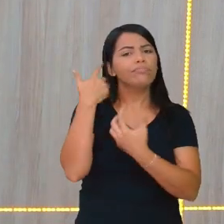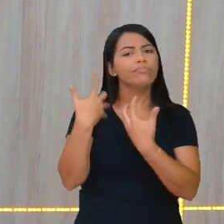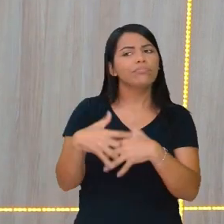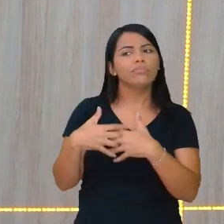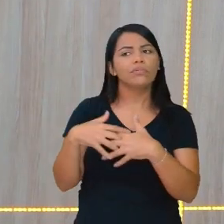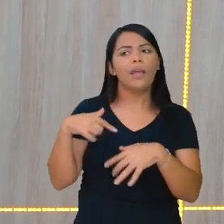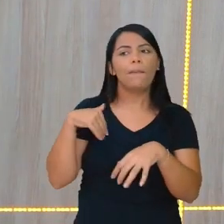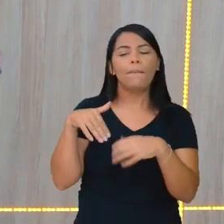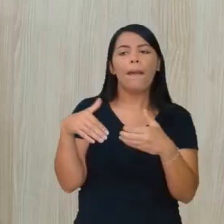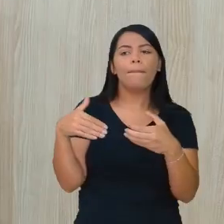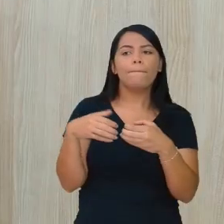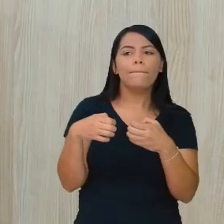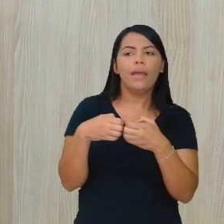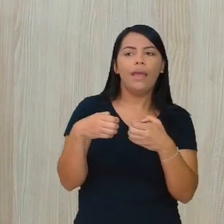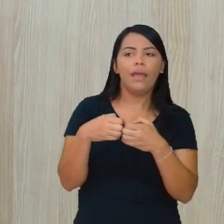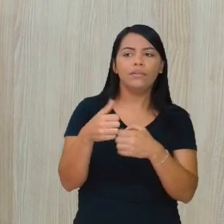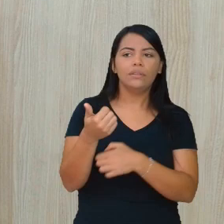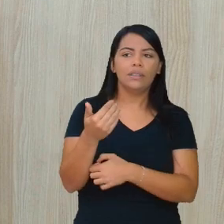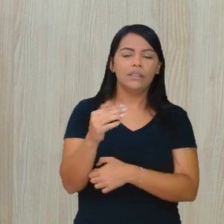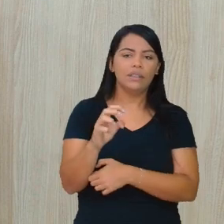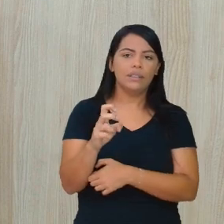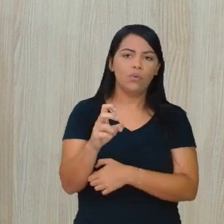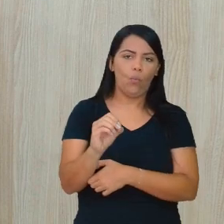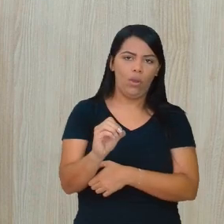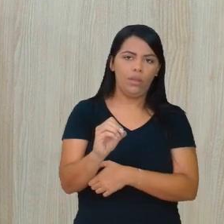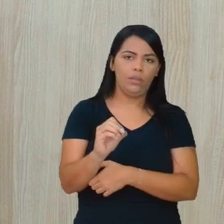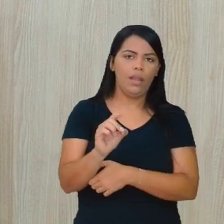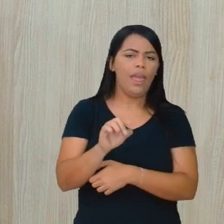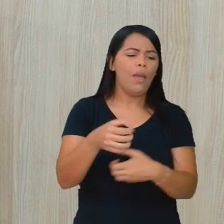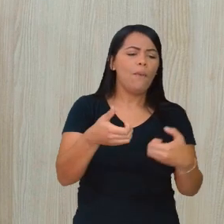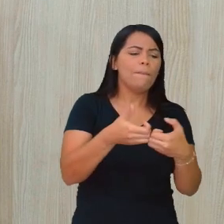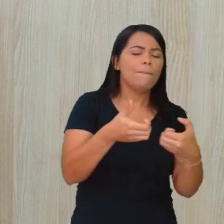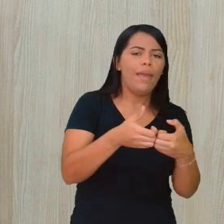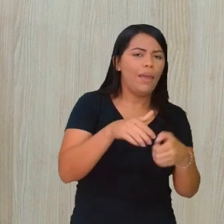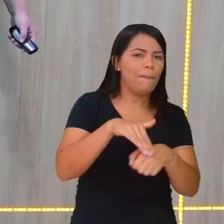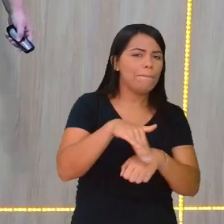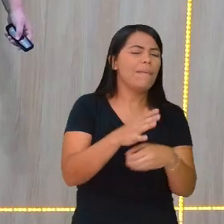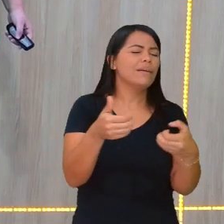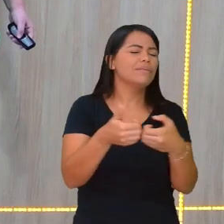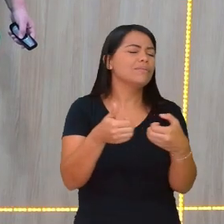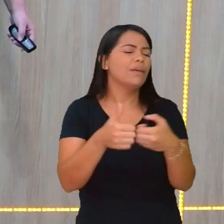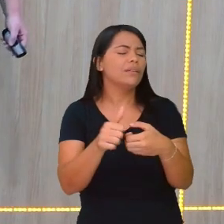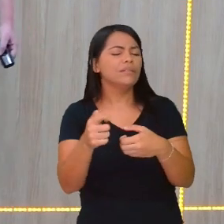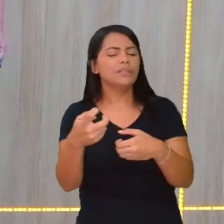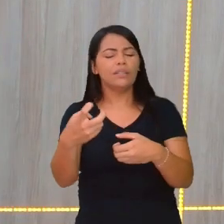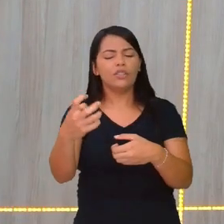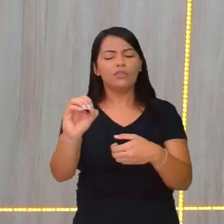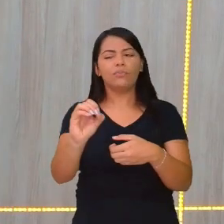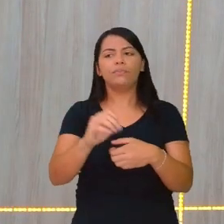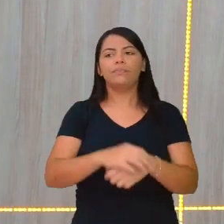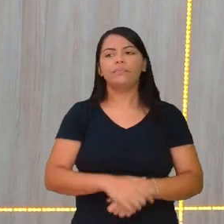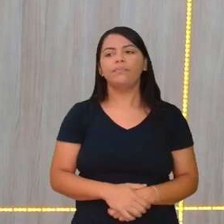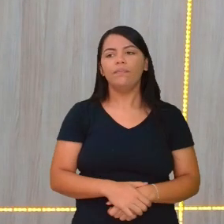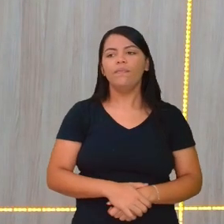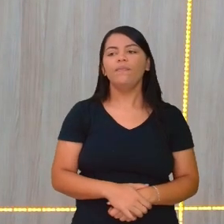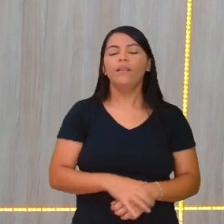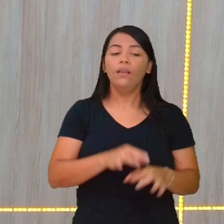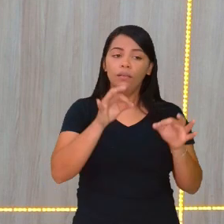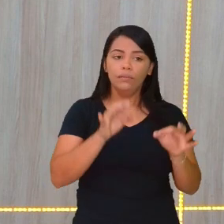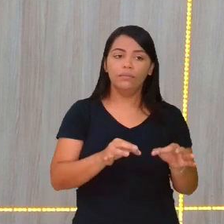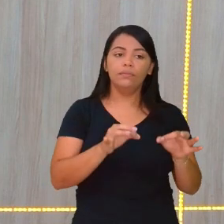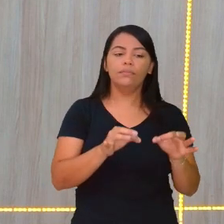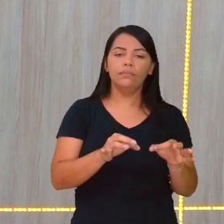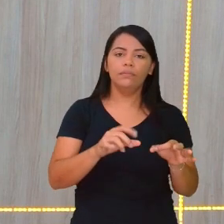mais próximo, né, professor? 150, né? Pois é. O mais próximo que está aí, né? Tá 180. mais... Exato. Está mais